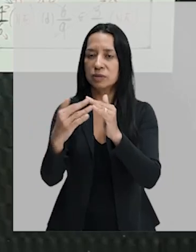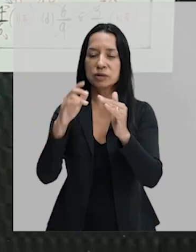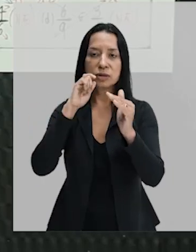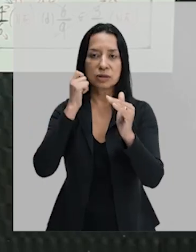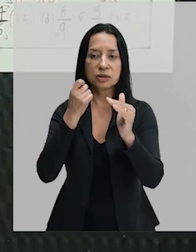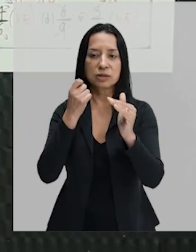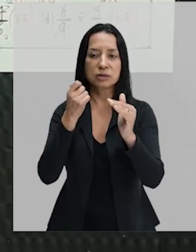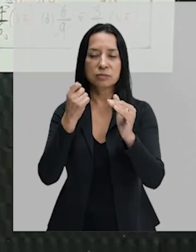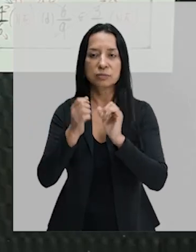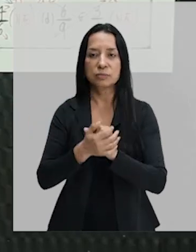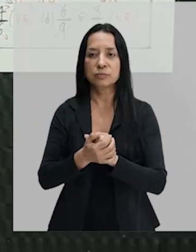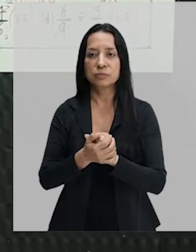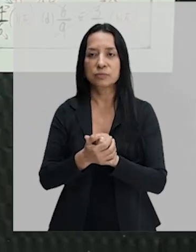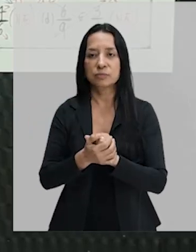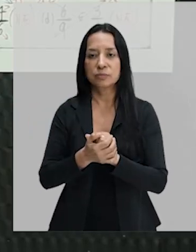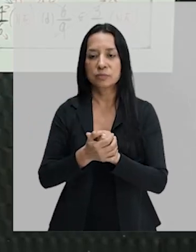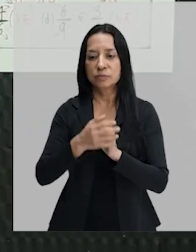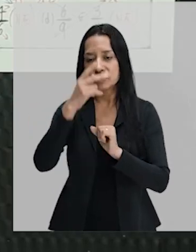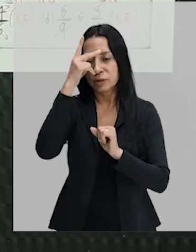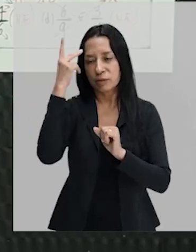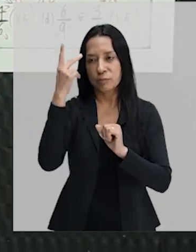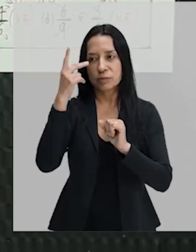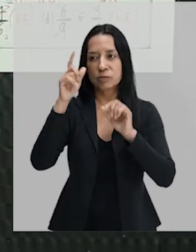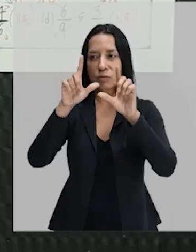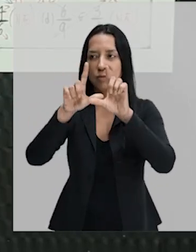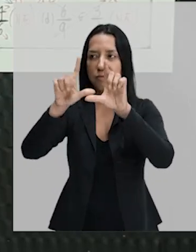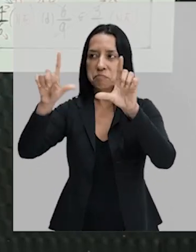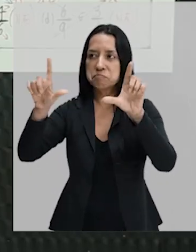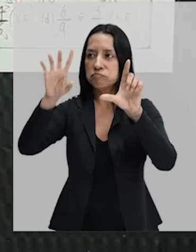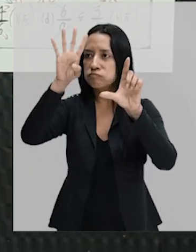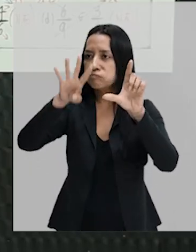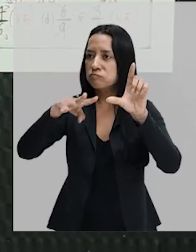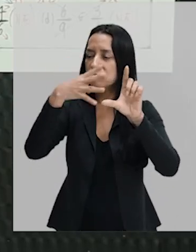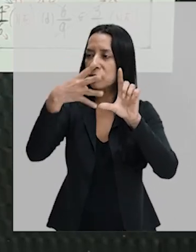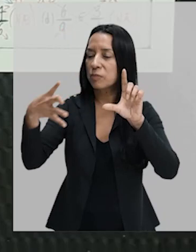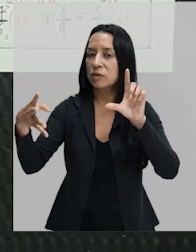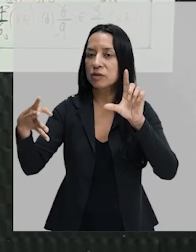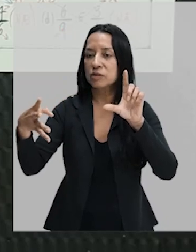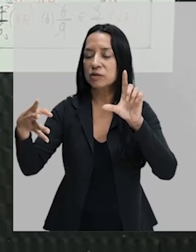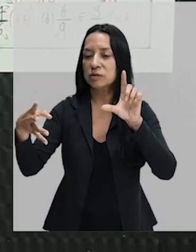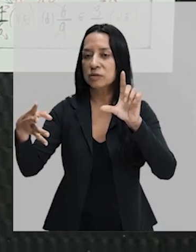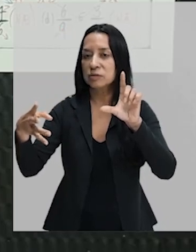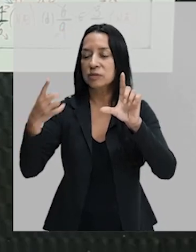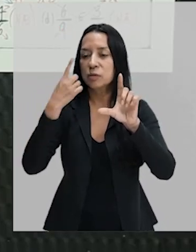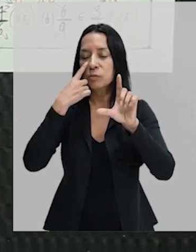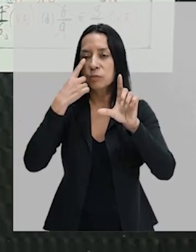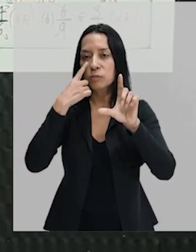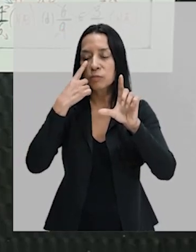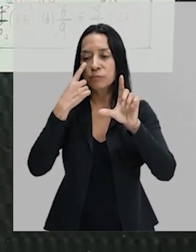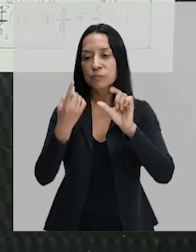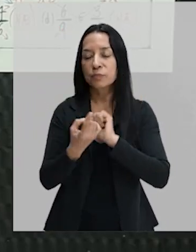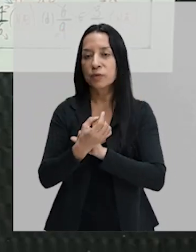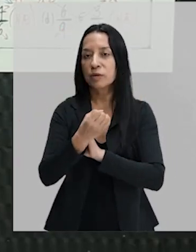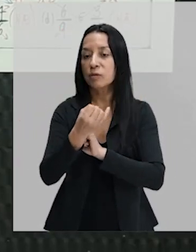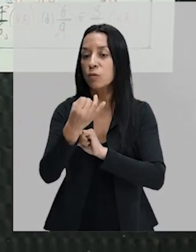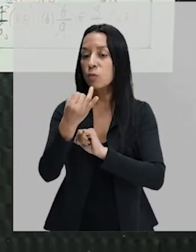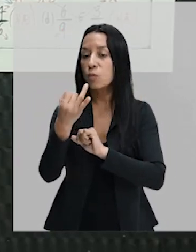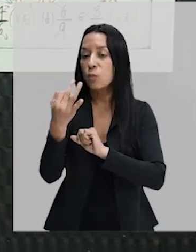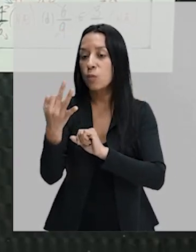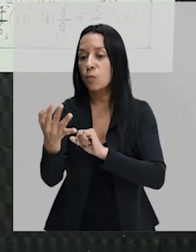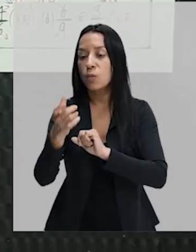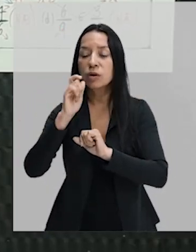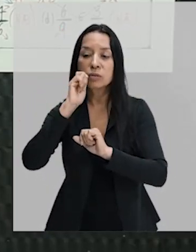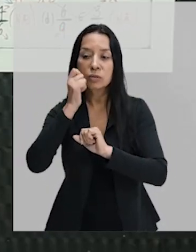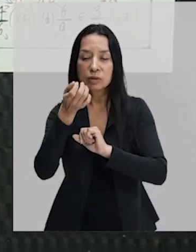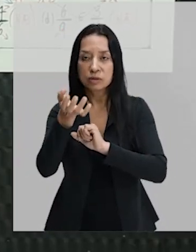casa, o cara bota lá uma tabelinha, né? Que aí ele coloca aqui a quantidade de pães que você